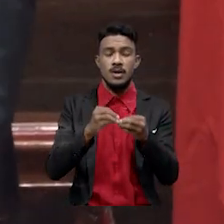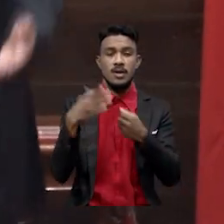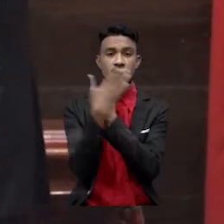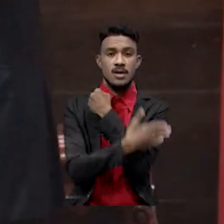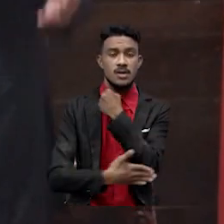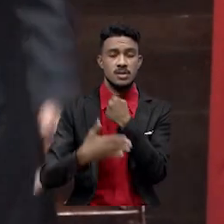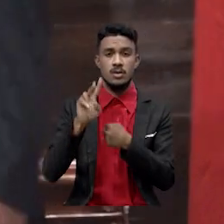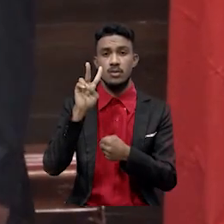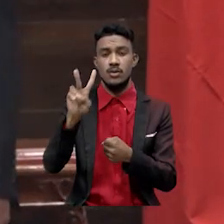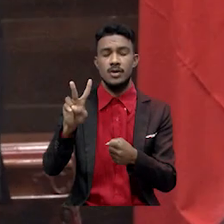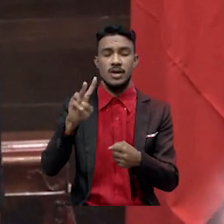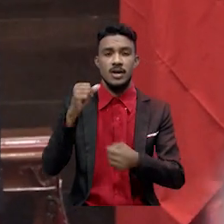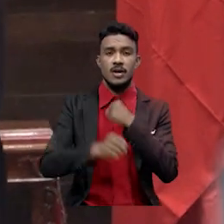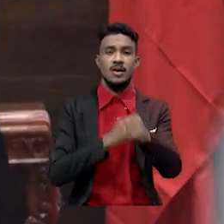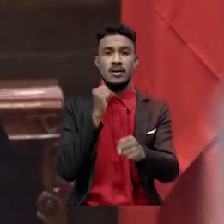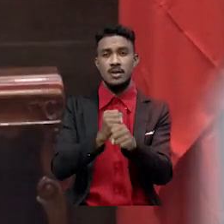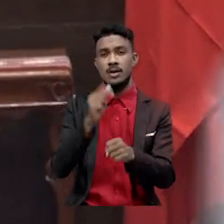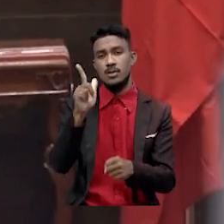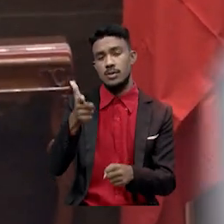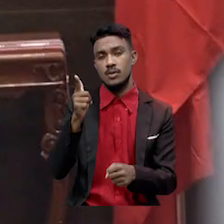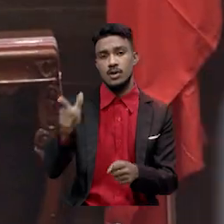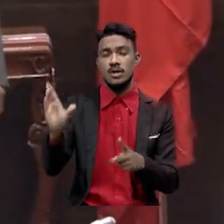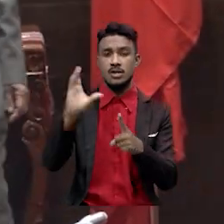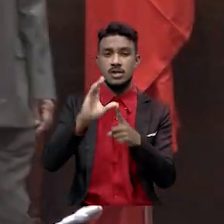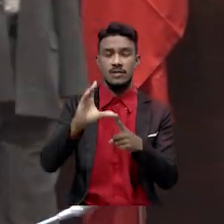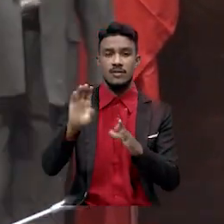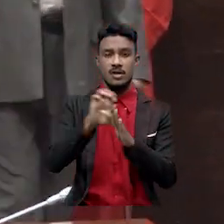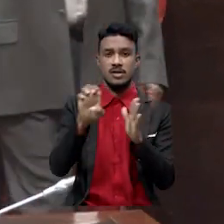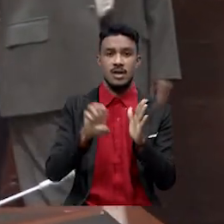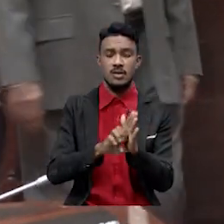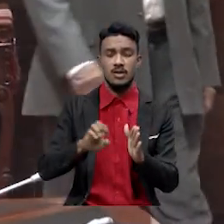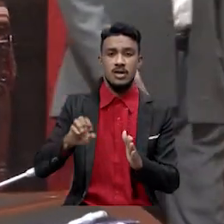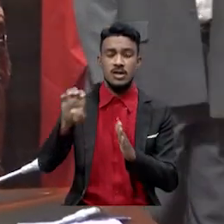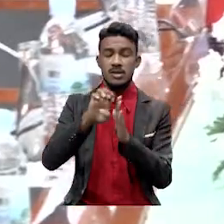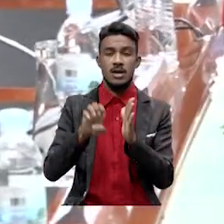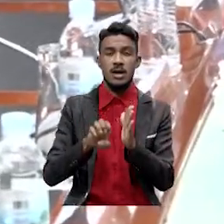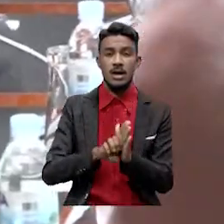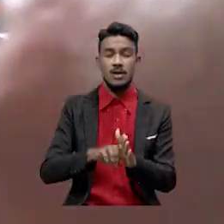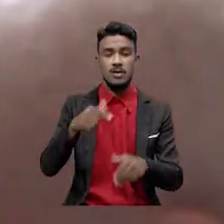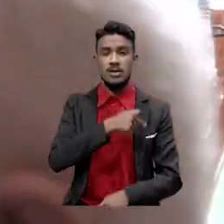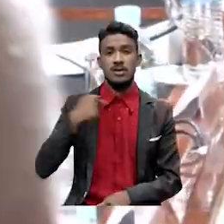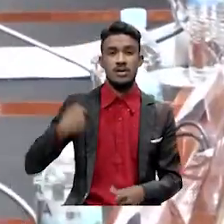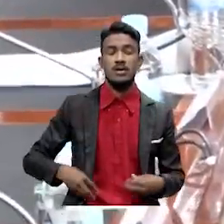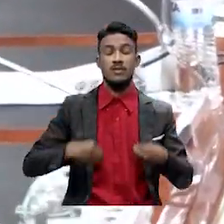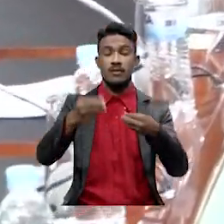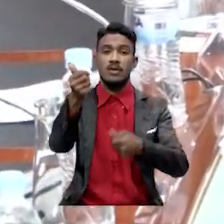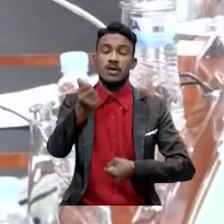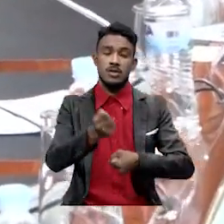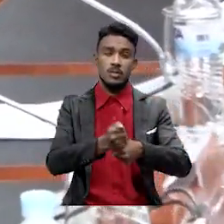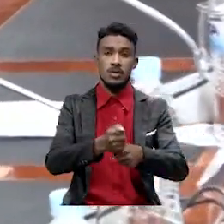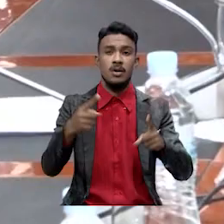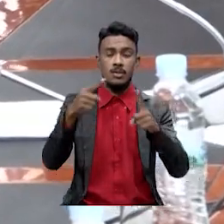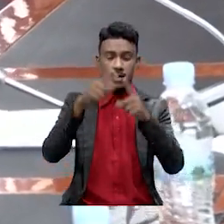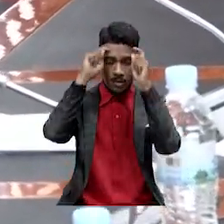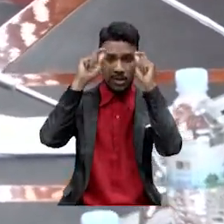na Belaona, durante Tinangruanulou. Chefe de Estado, até tem Estado China, foi no apoio lobo que dava Timor-Leste, liu-liu e a área de educação,